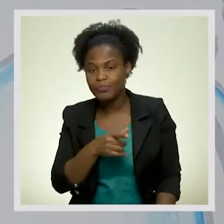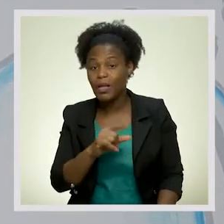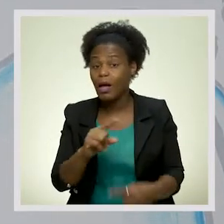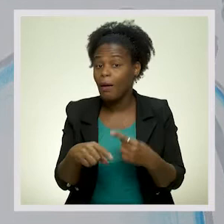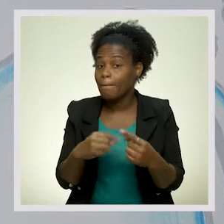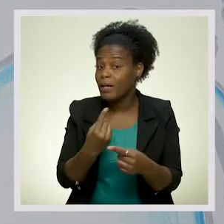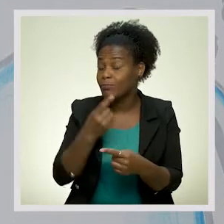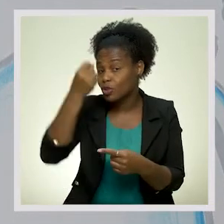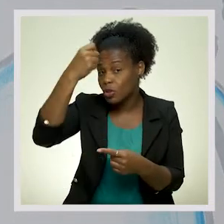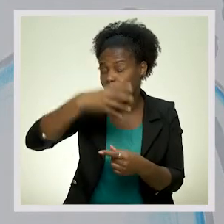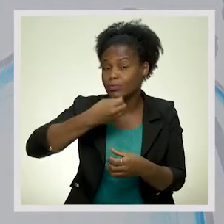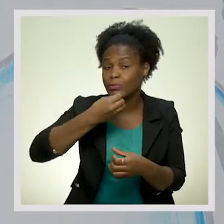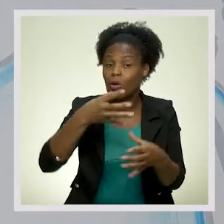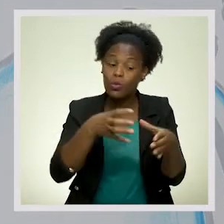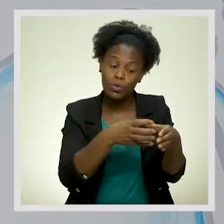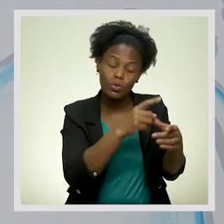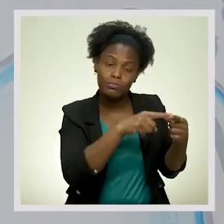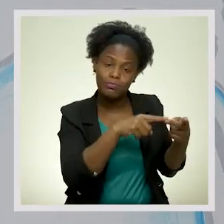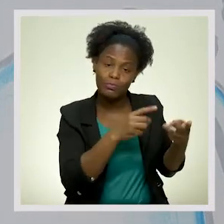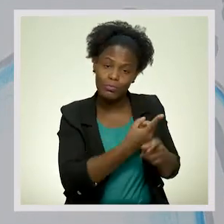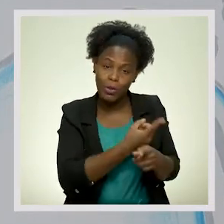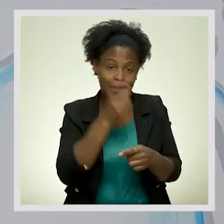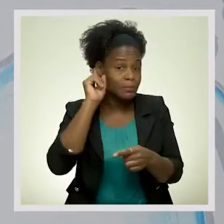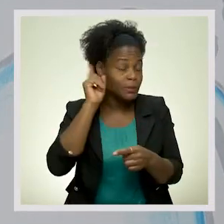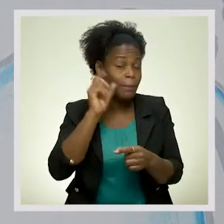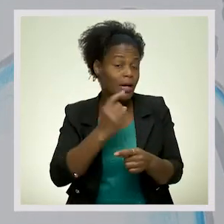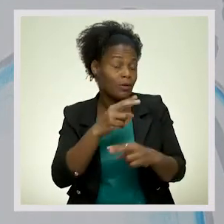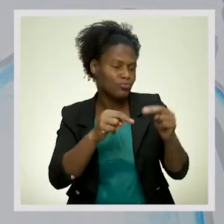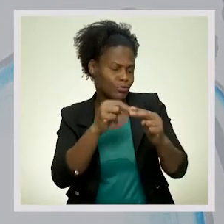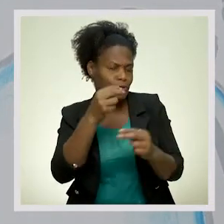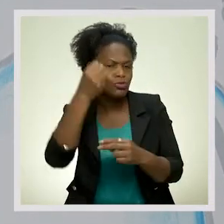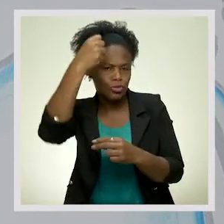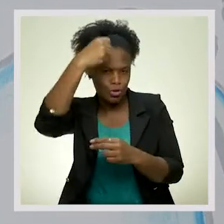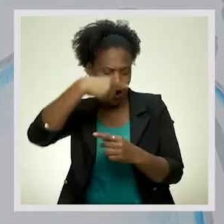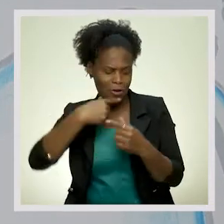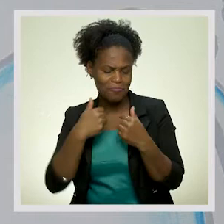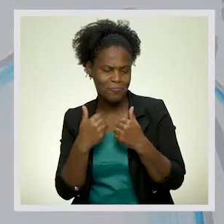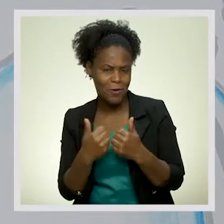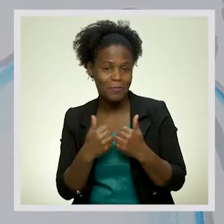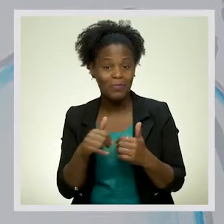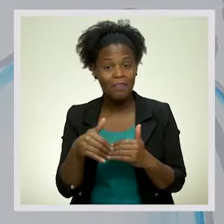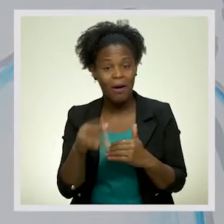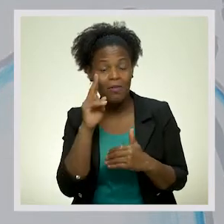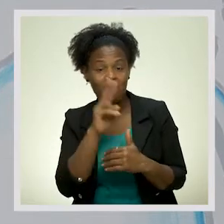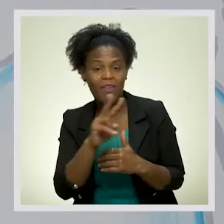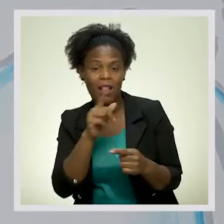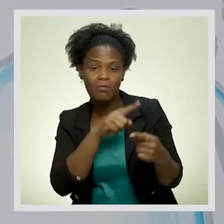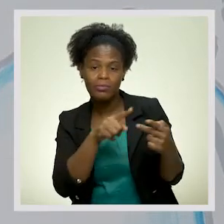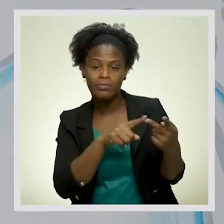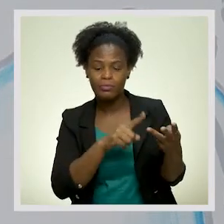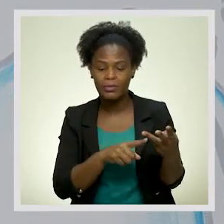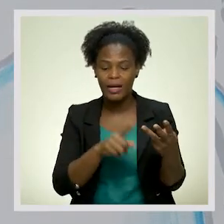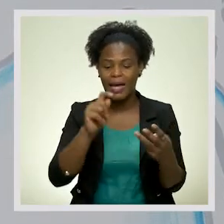podermos construir uma história de facto que dá gosto, não é? Então, vamos lá ver os elementos da